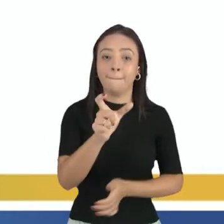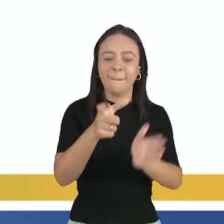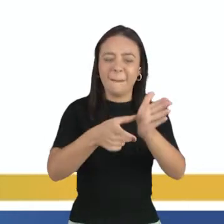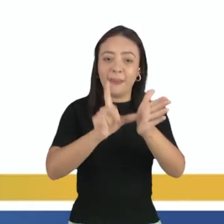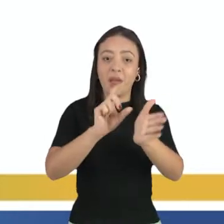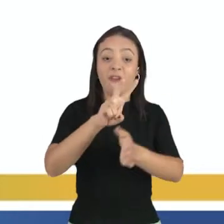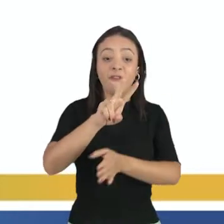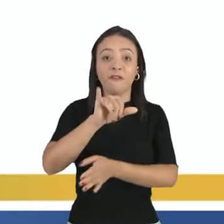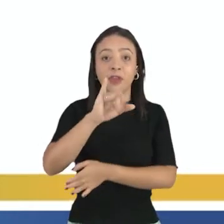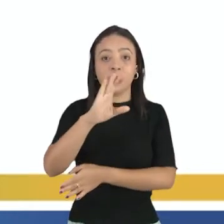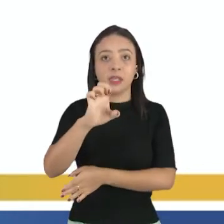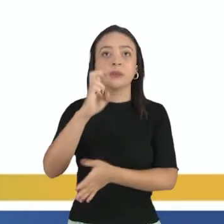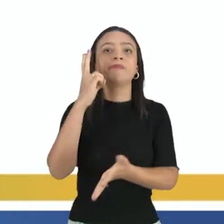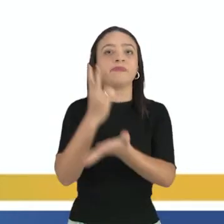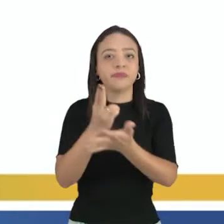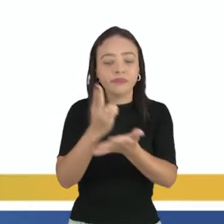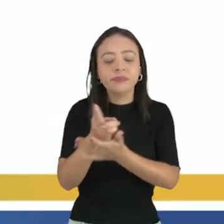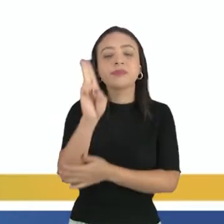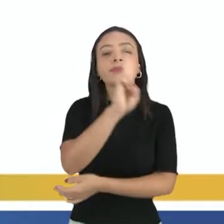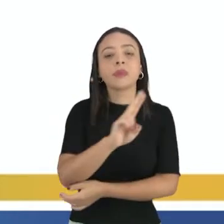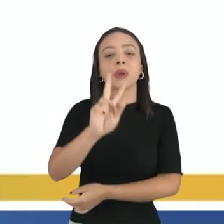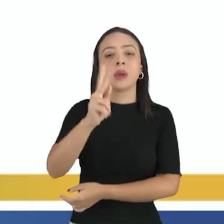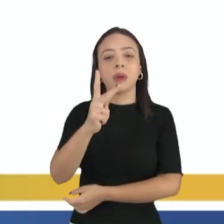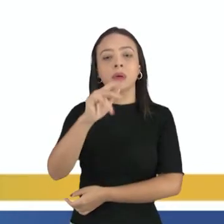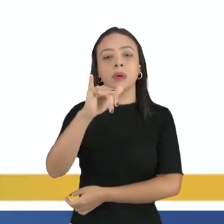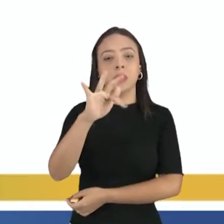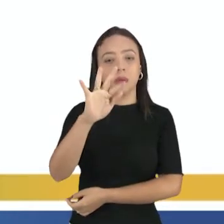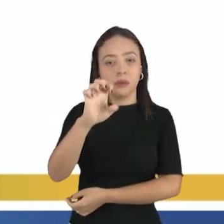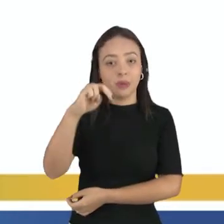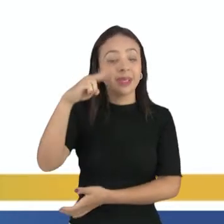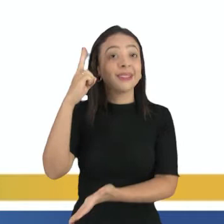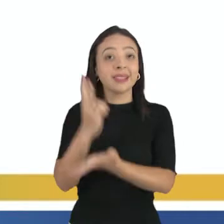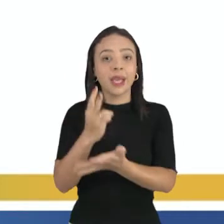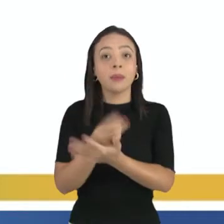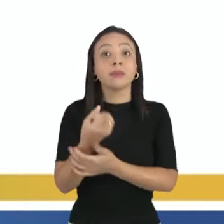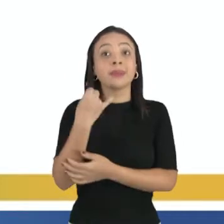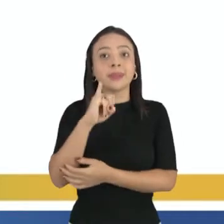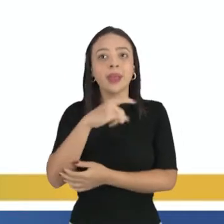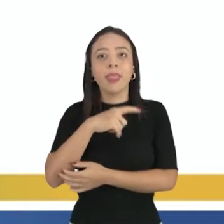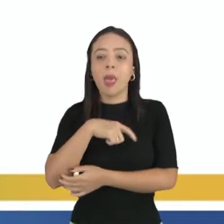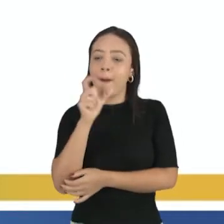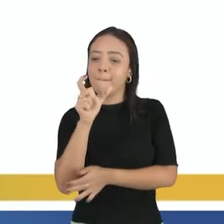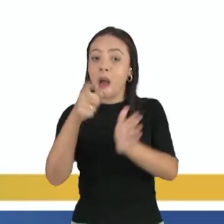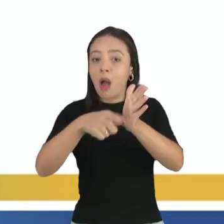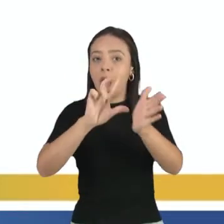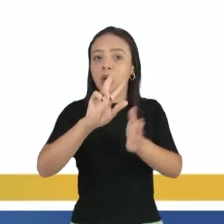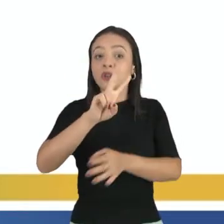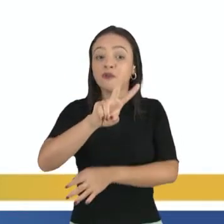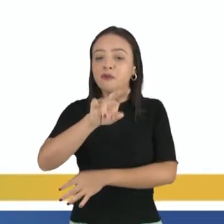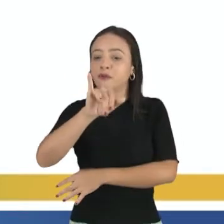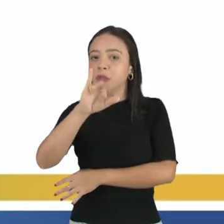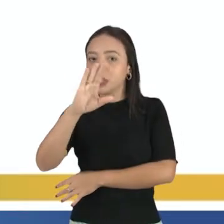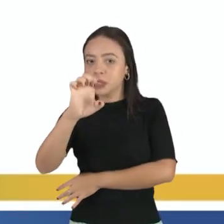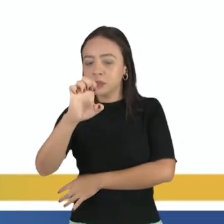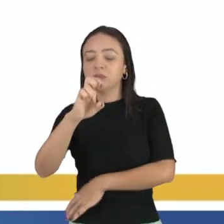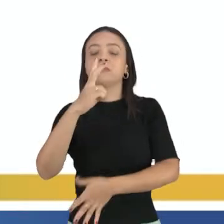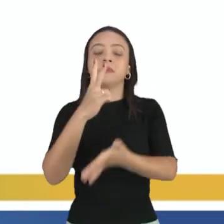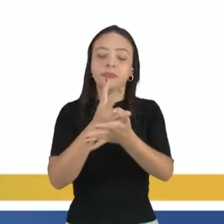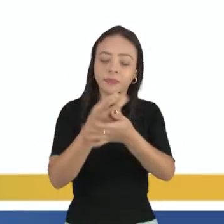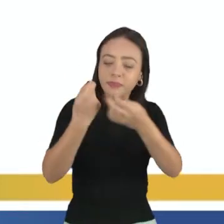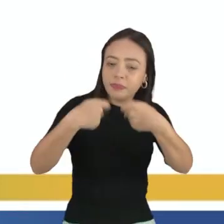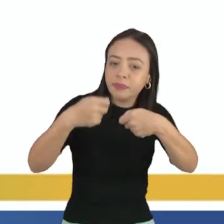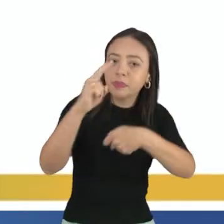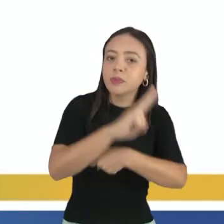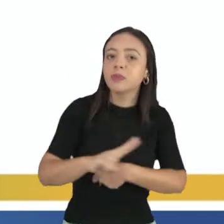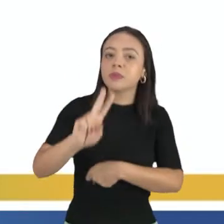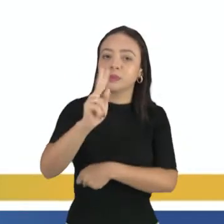vice, sempre se utiliza hífen. Anotem aí. Com o prefixo vice, sempre se